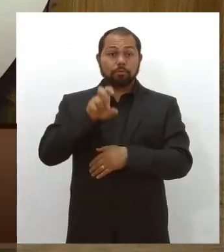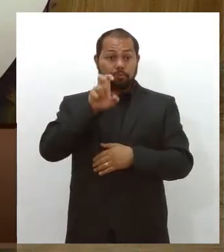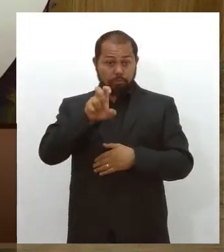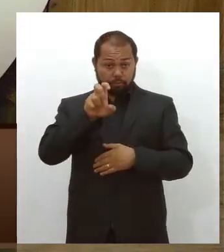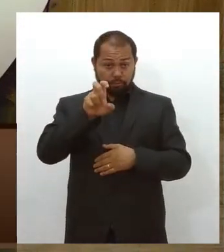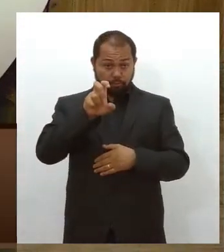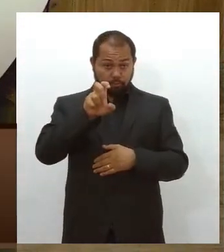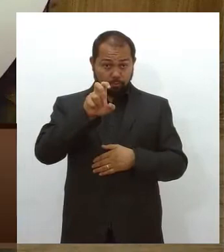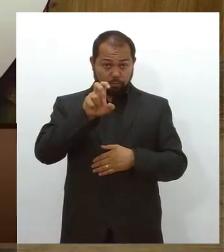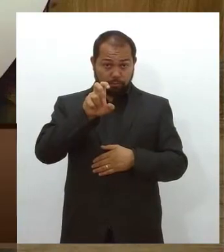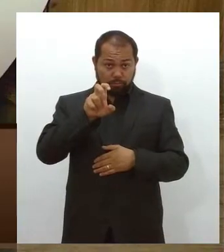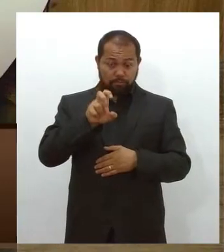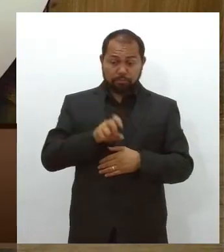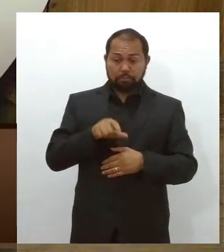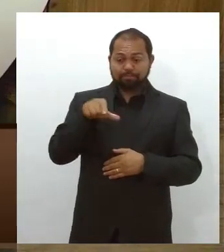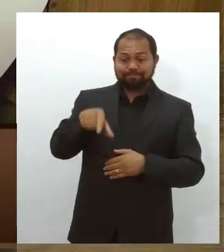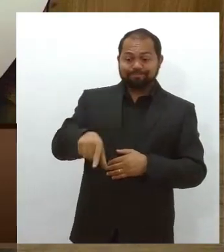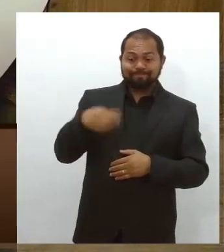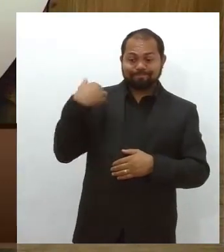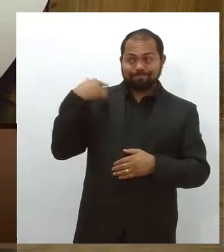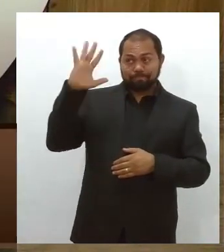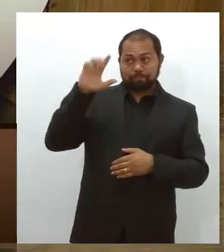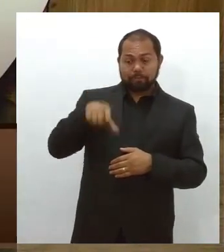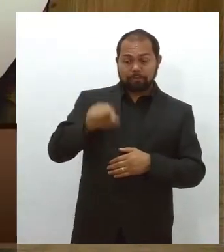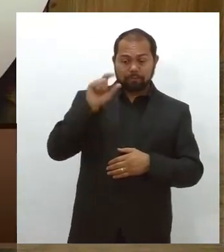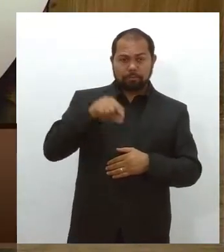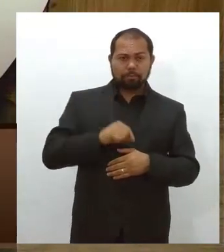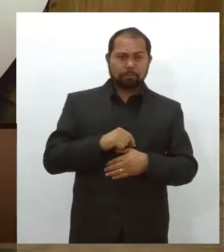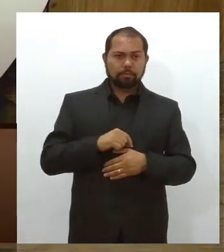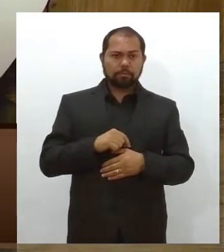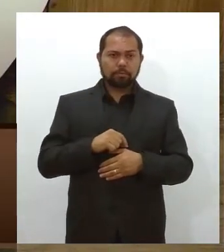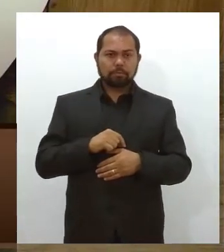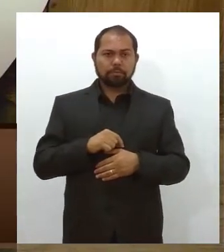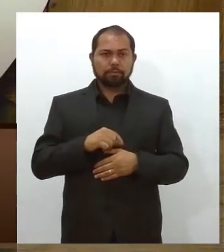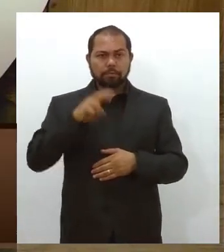escolher. Relembra para a gente qual a ordem que